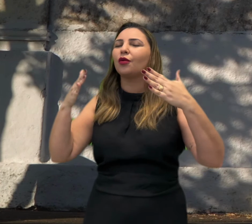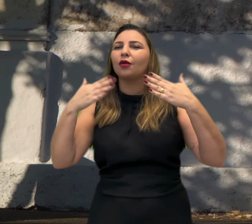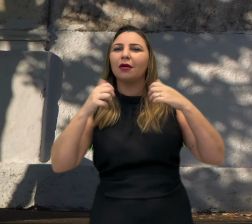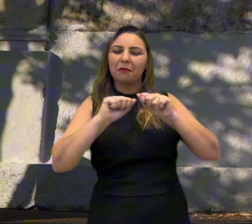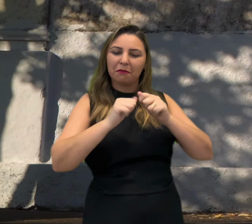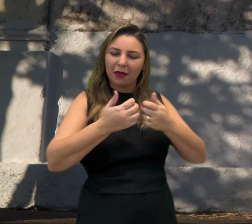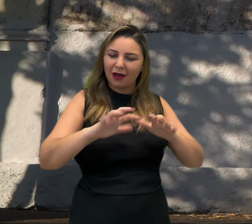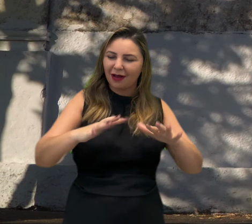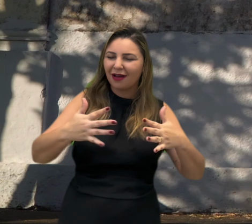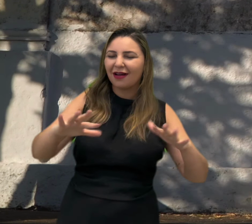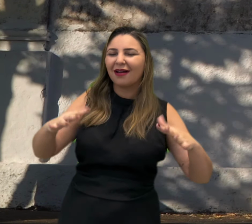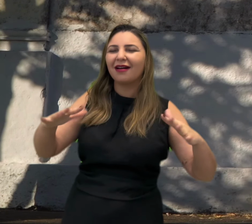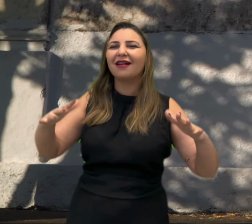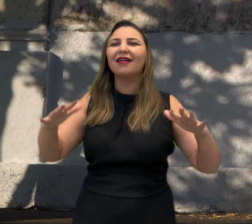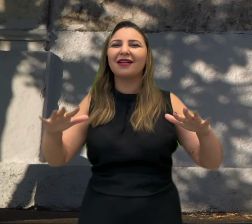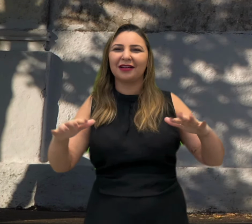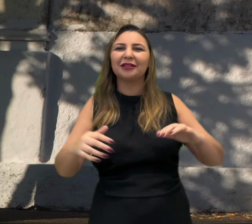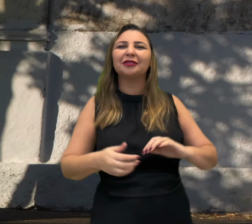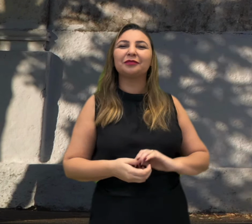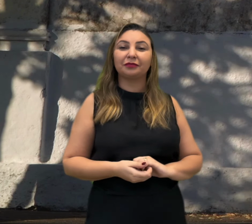Nhaúma.